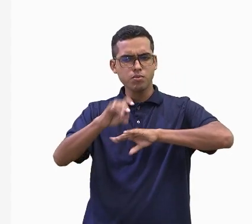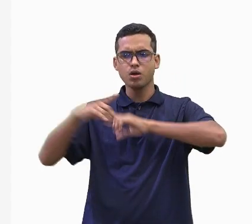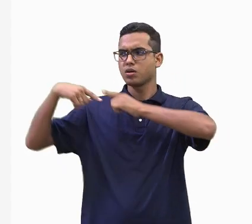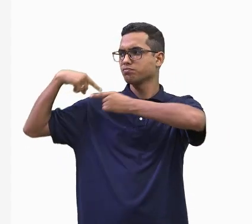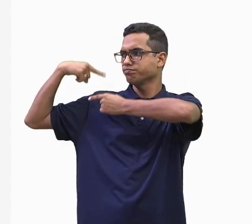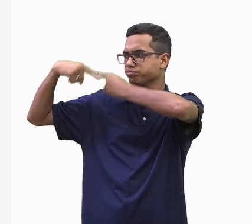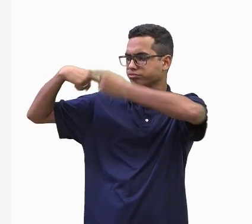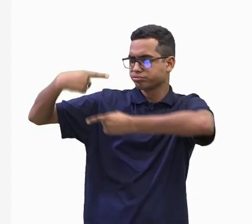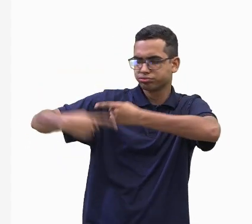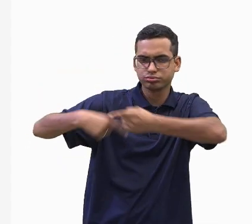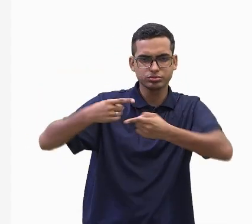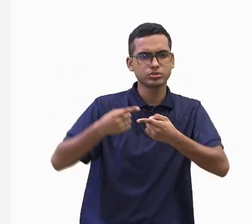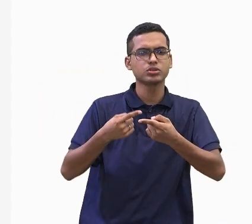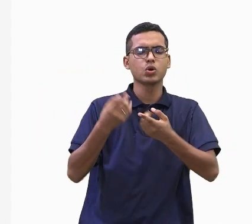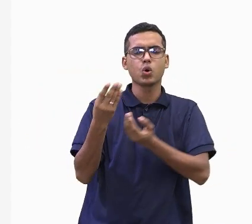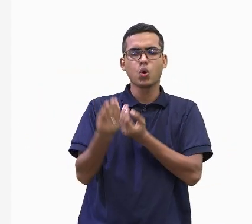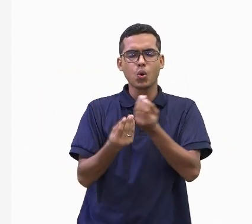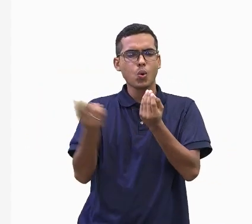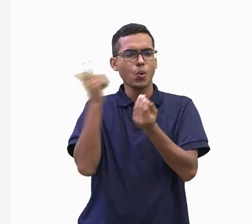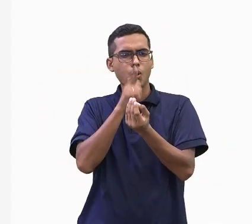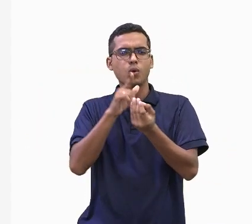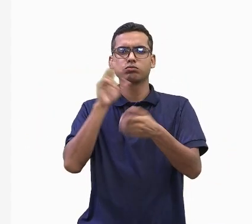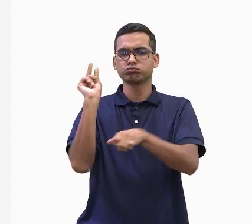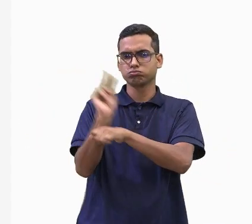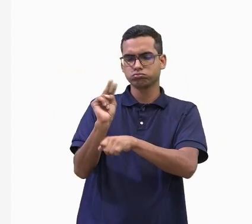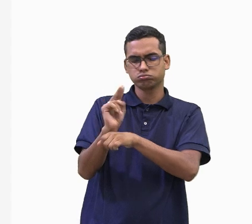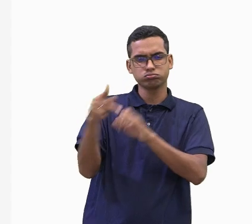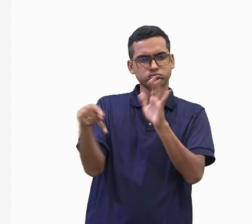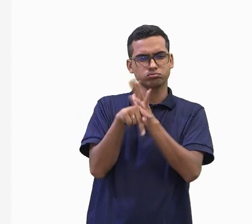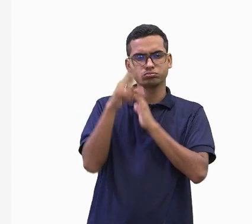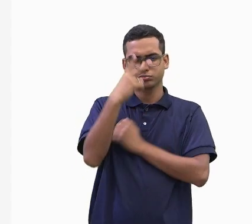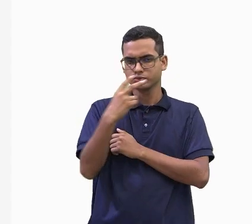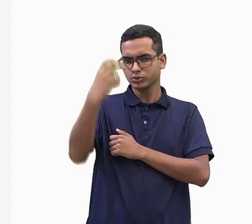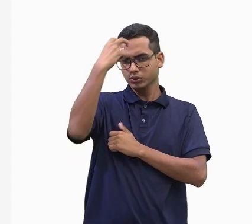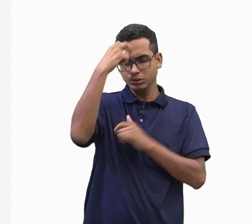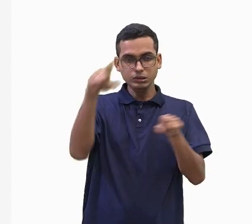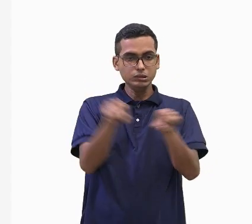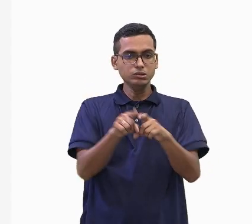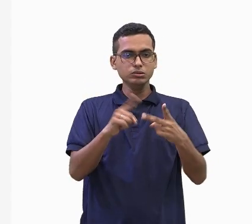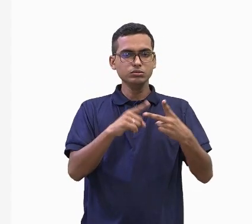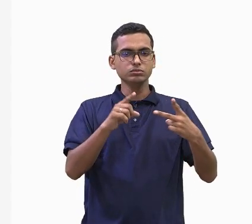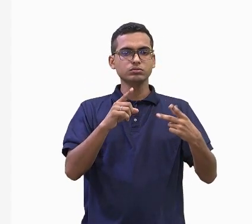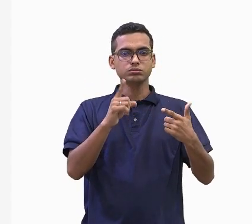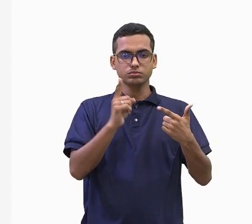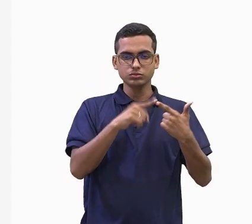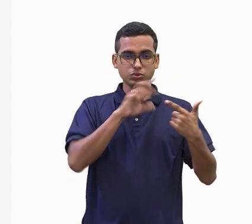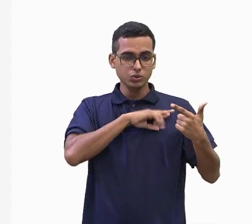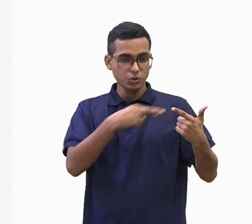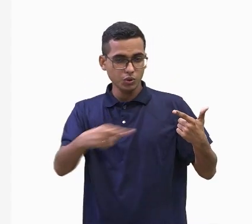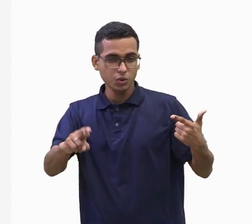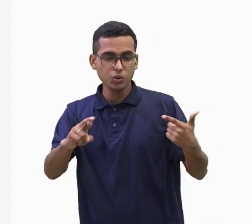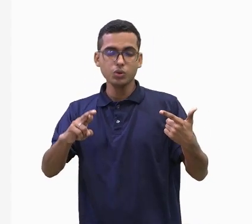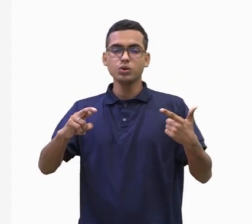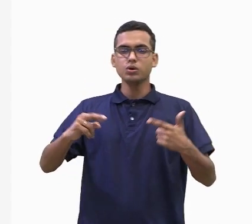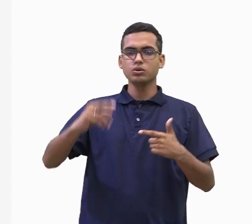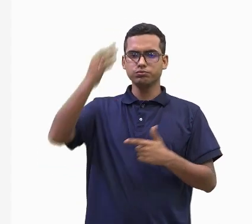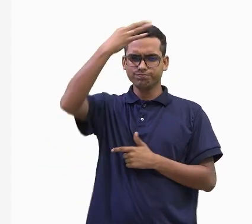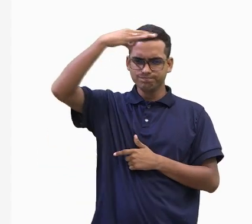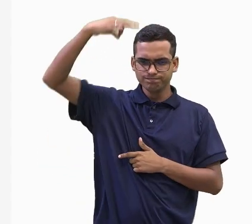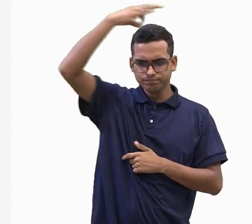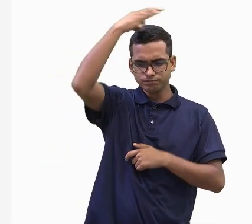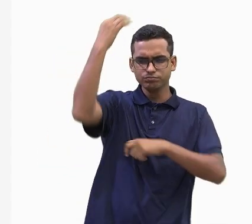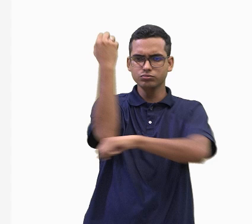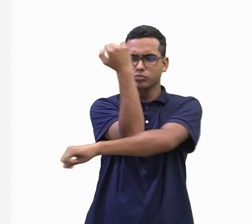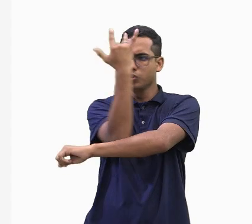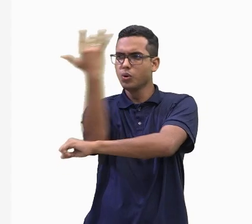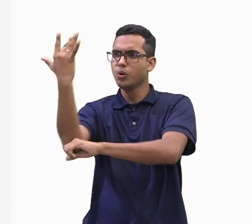mais novas como essa forma de preservar a sua cultura. A religião deles envolve crenças espirituais ligadas